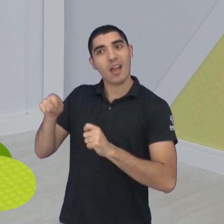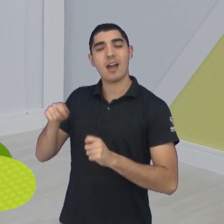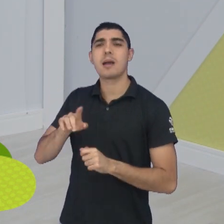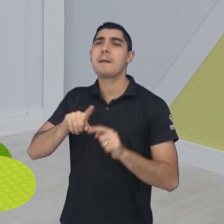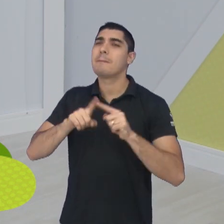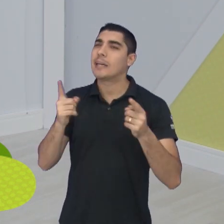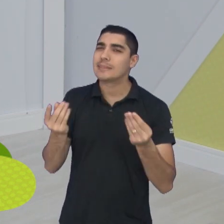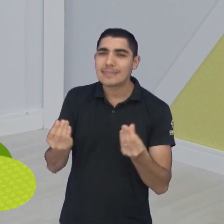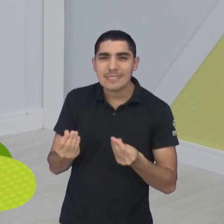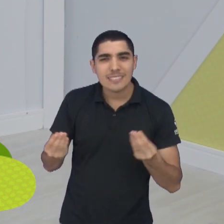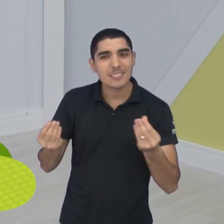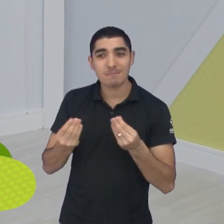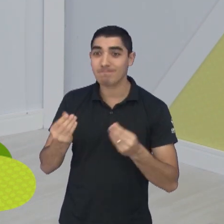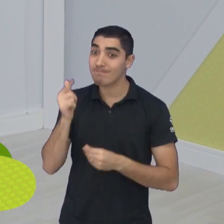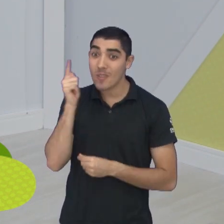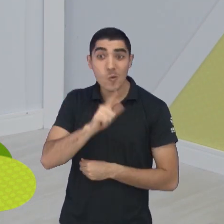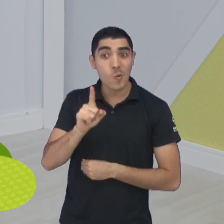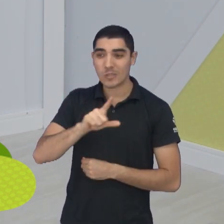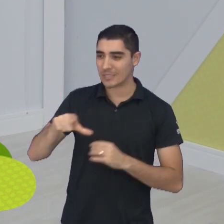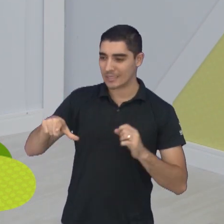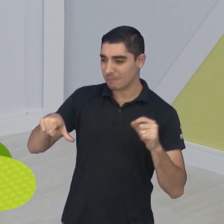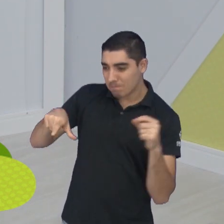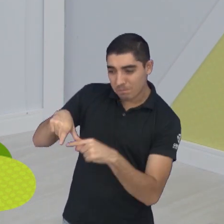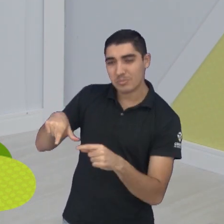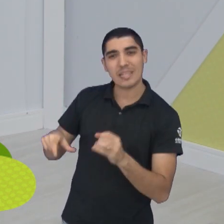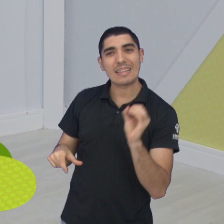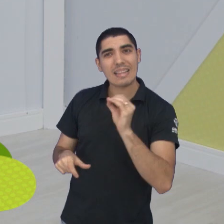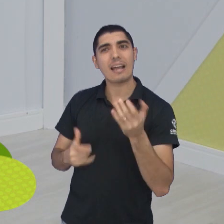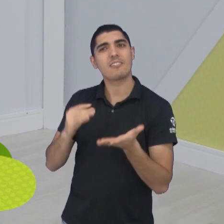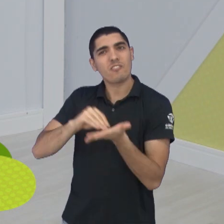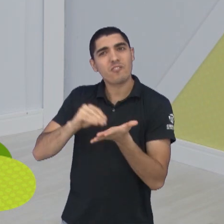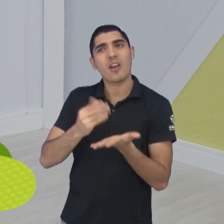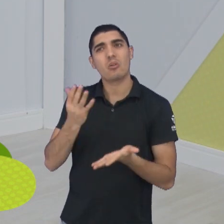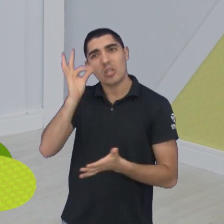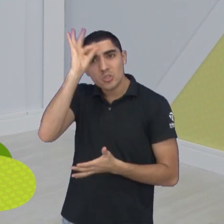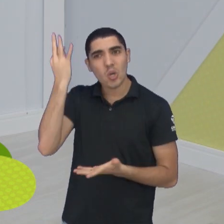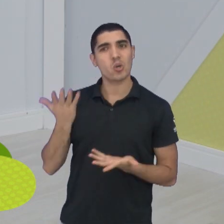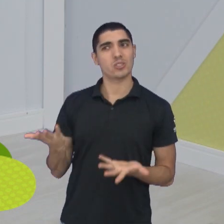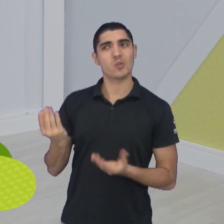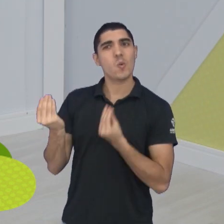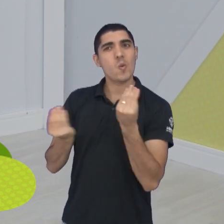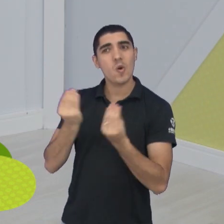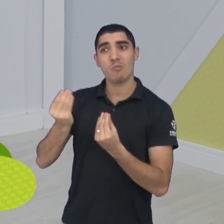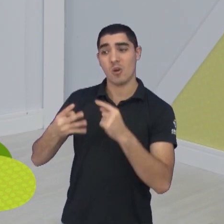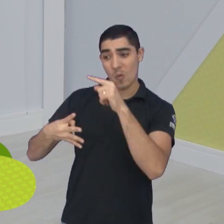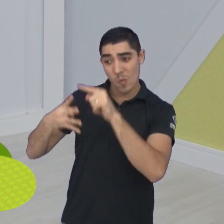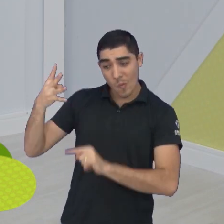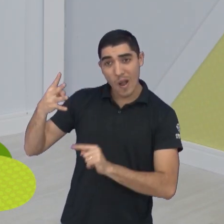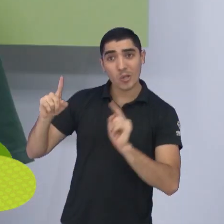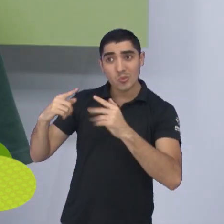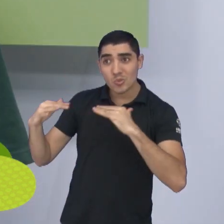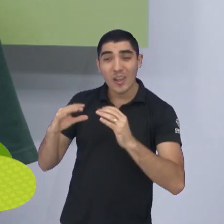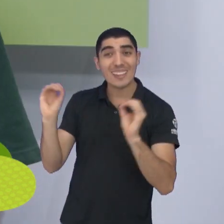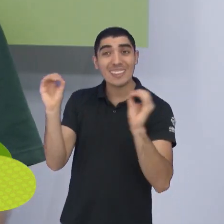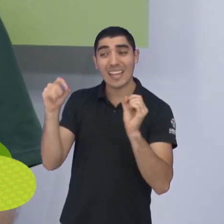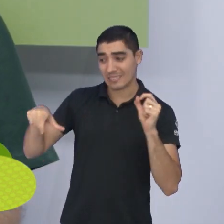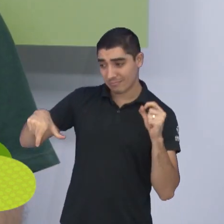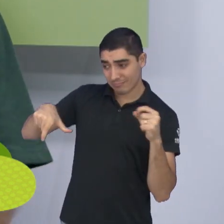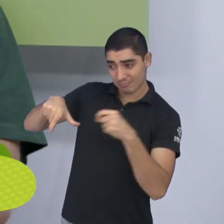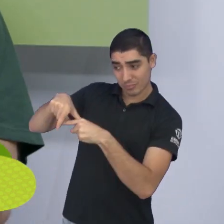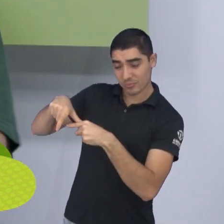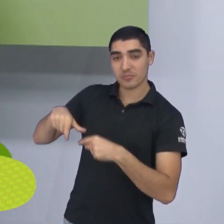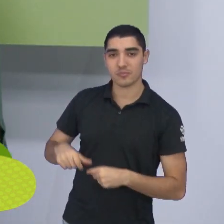tá amarrado ali no gol do São José, que a bola não entra, 4 jogos e 4 jogos sem balançar as redes. Se a gente for